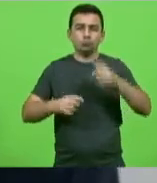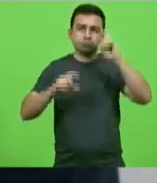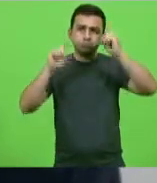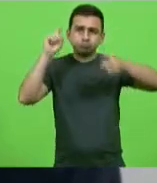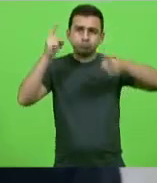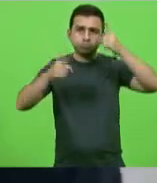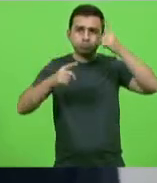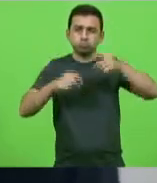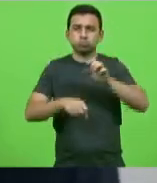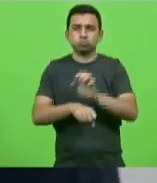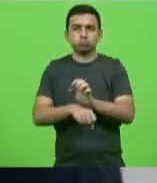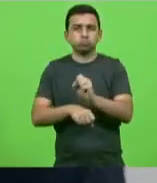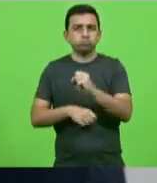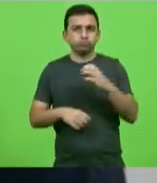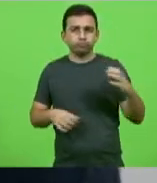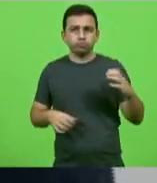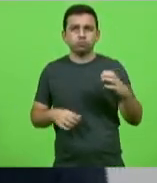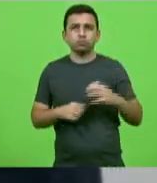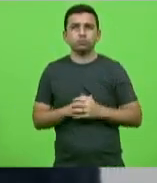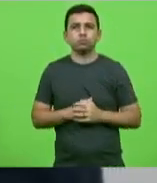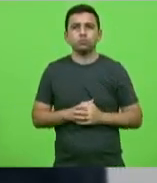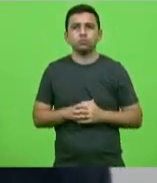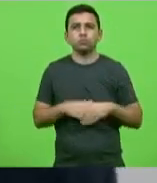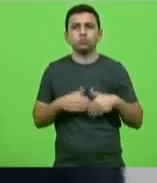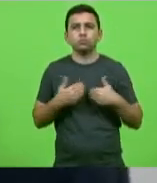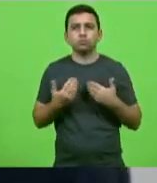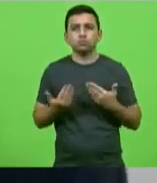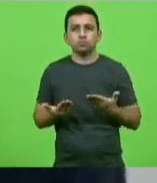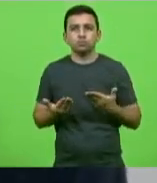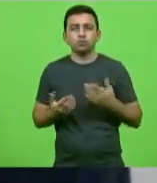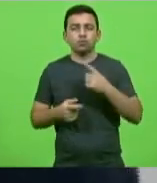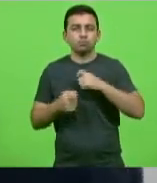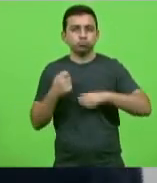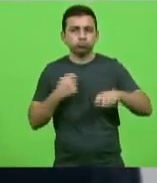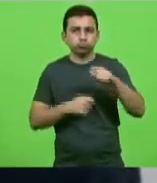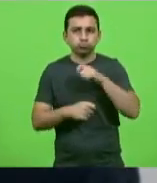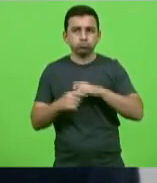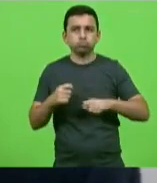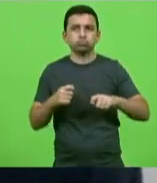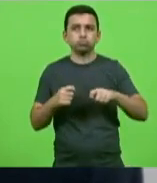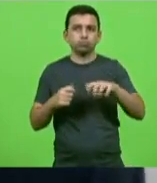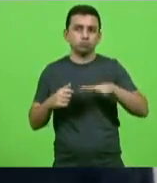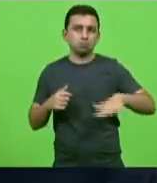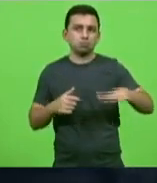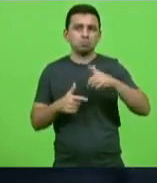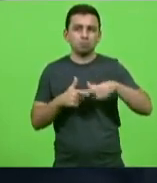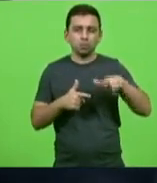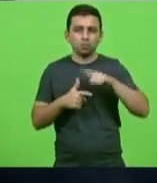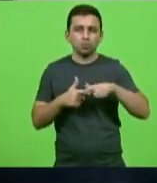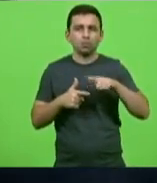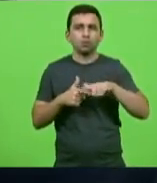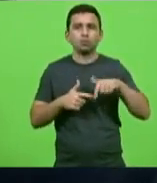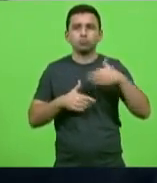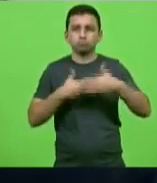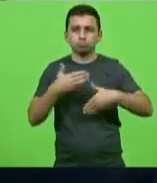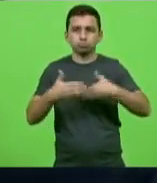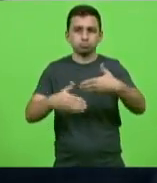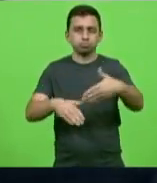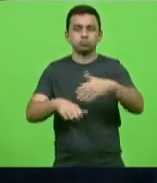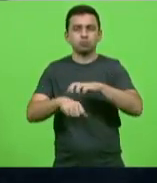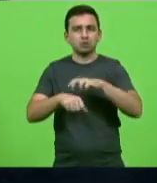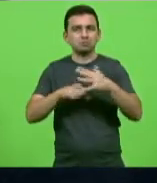Estado numa situação de verdadeira demência da administração pública frente às severas consequências que a doença